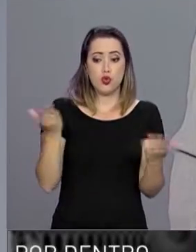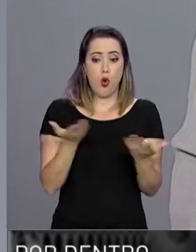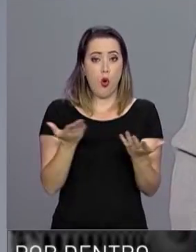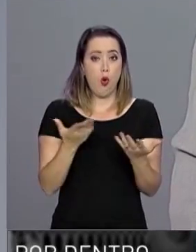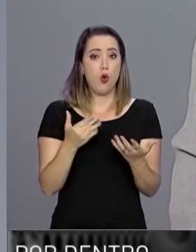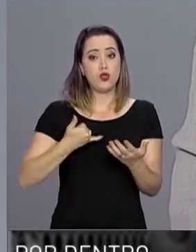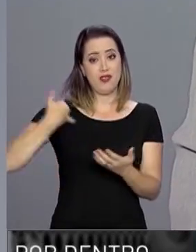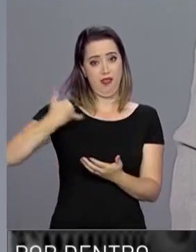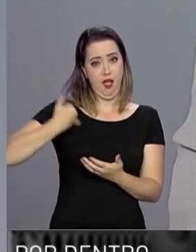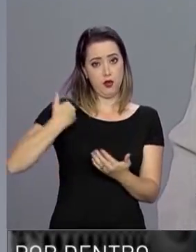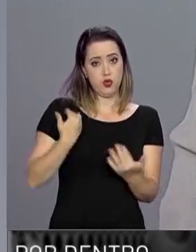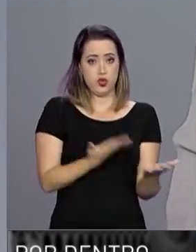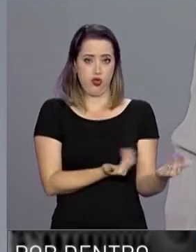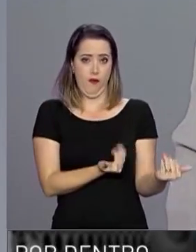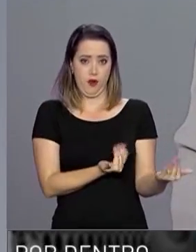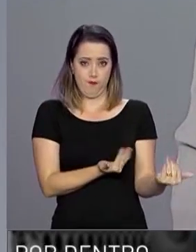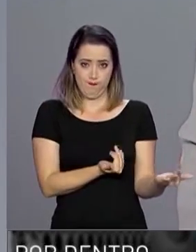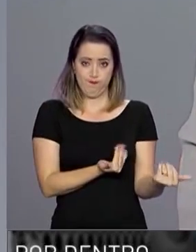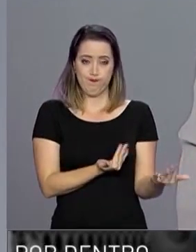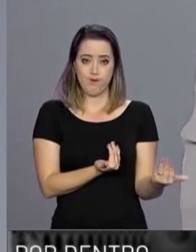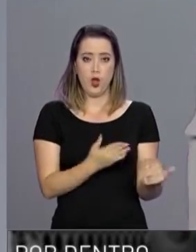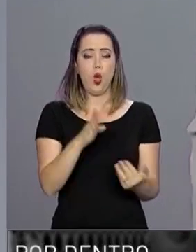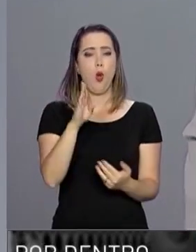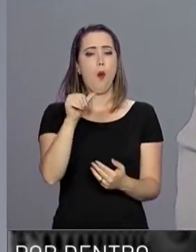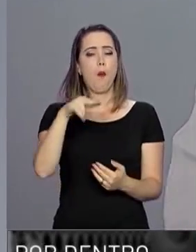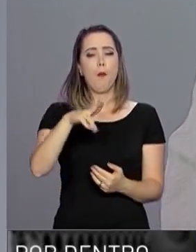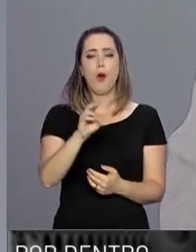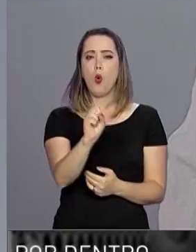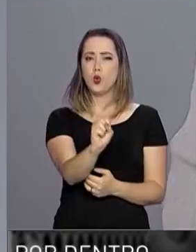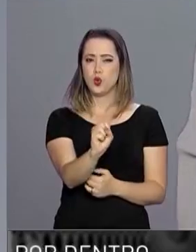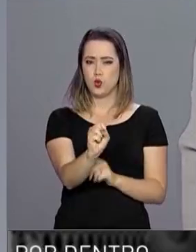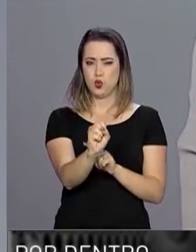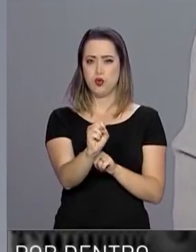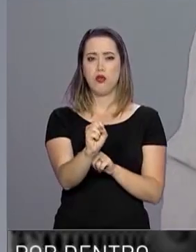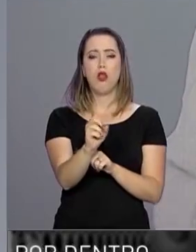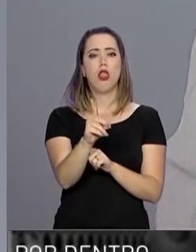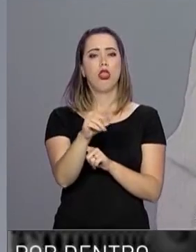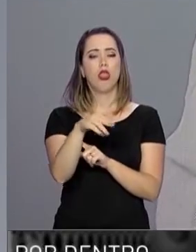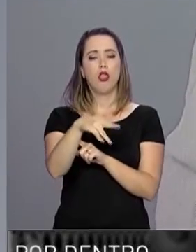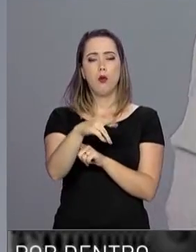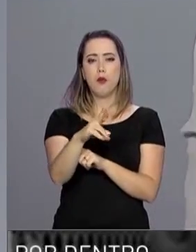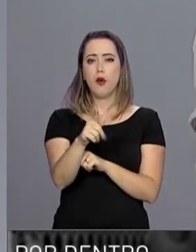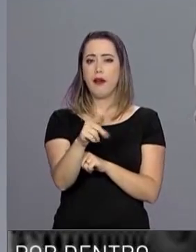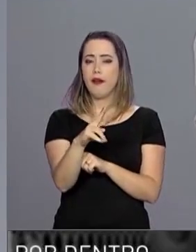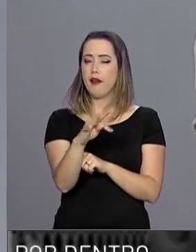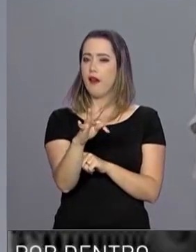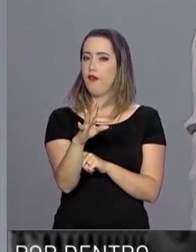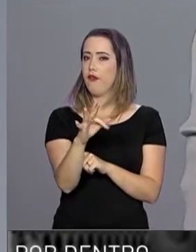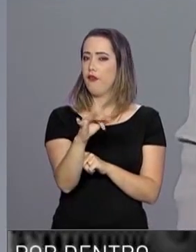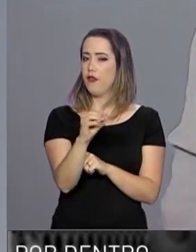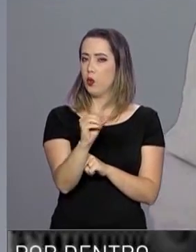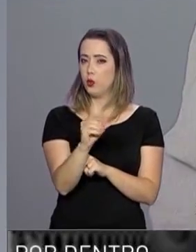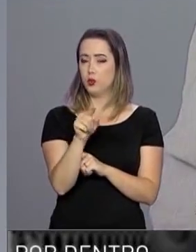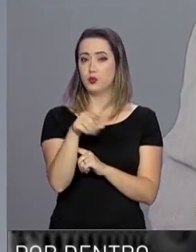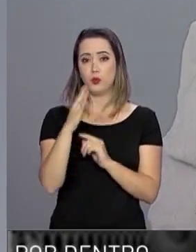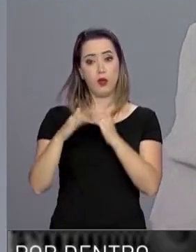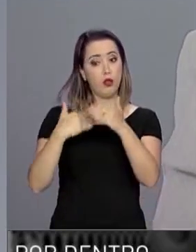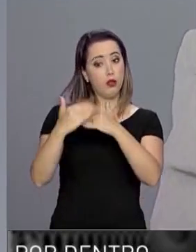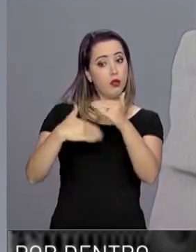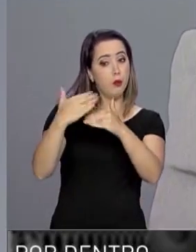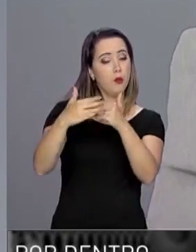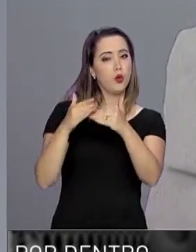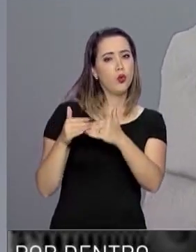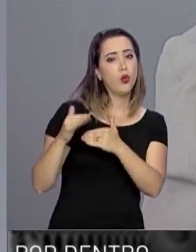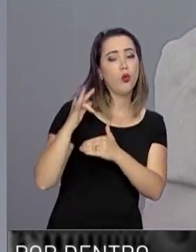jovens hoje no Brasil, isso se chama de bônus demográfico, ele está acabando. A partir de 2022, nós teremos menos jovens e